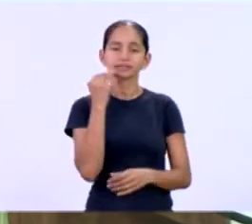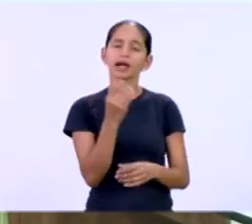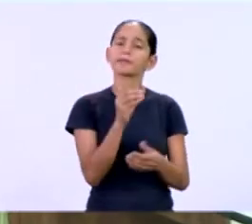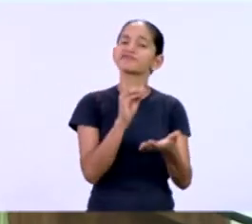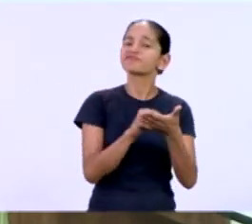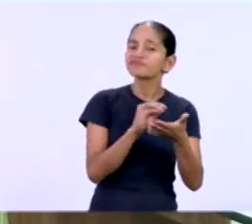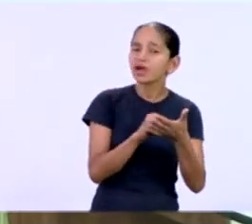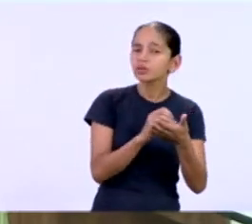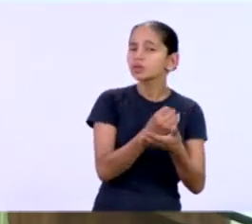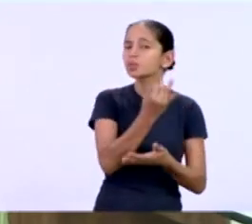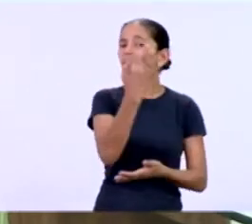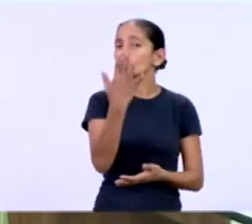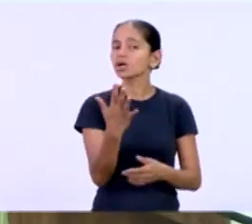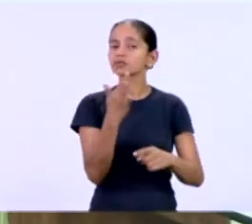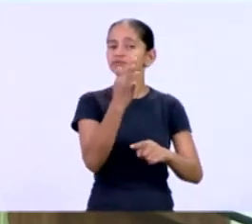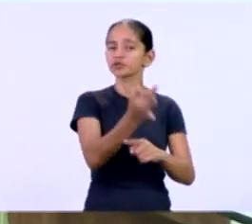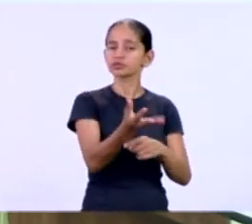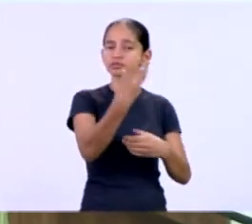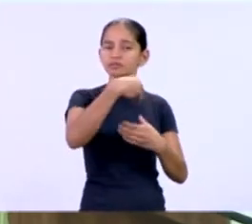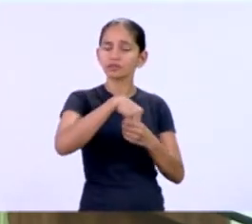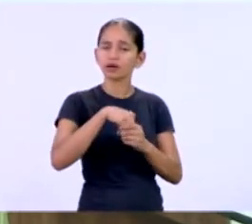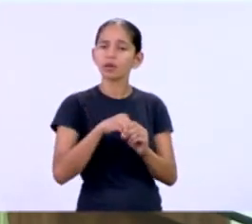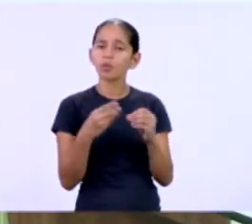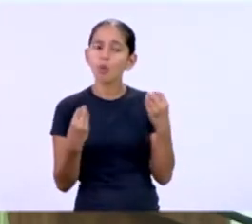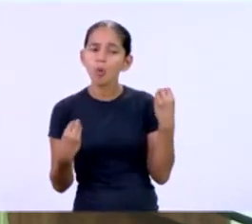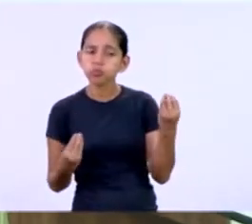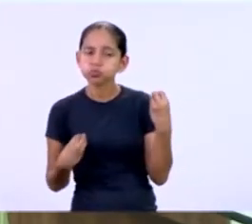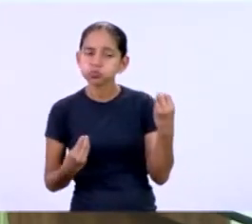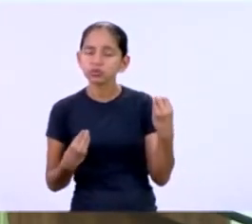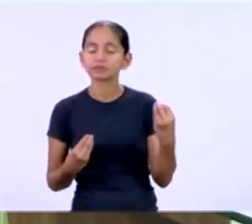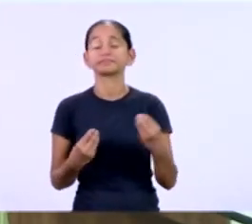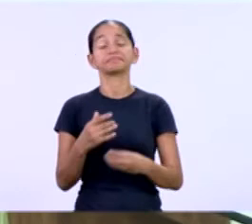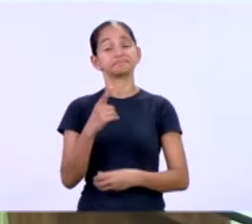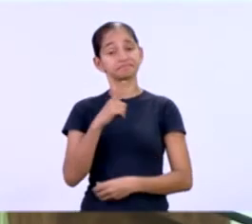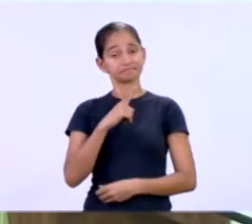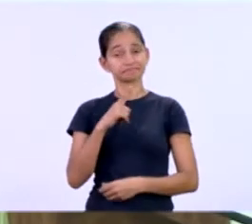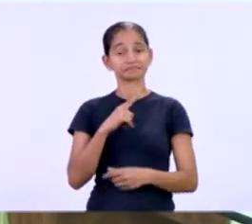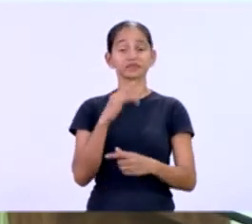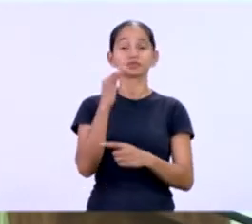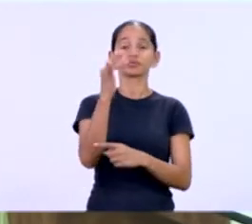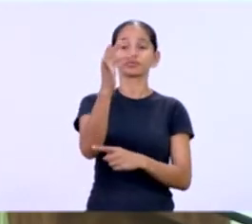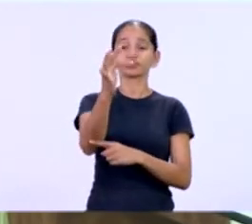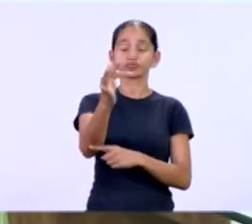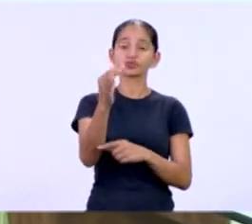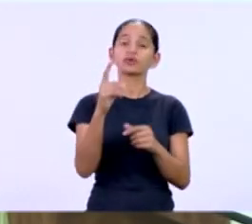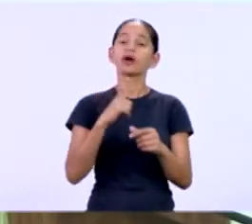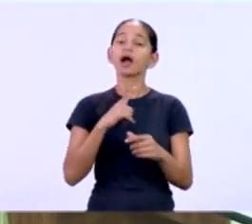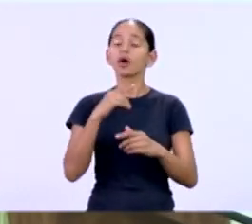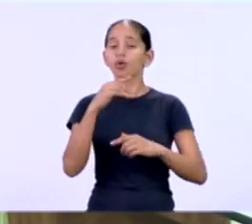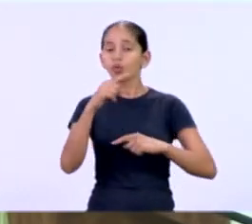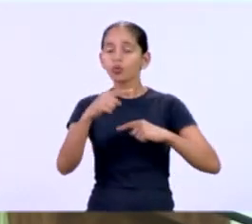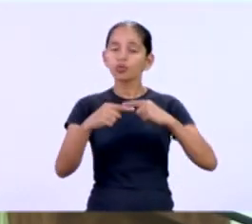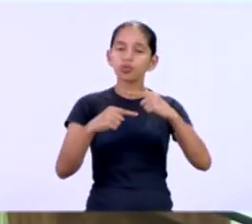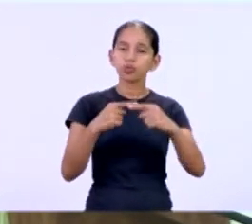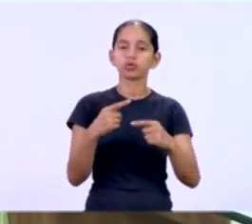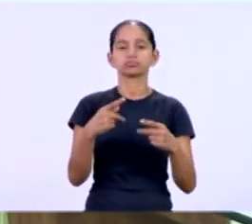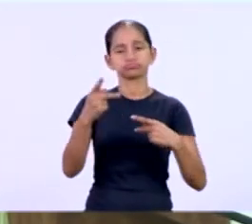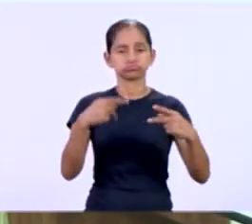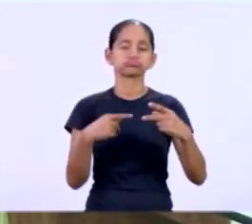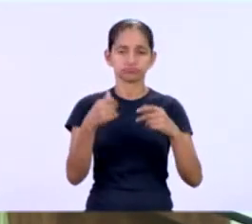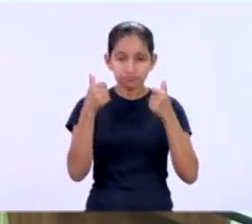sua organização futuramente, tem como você projetar no futuro como que a tua situação financeira organizacional vai